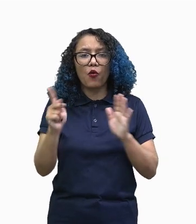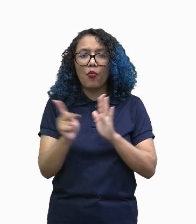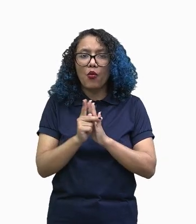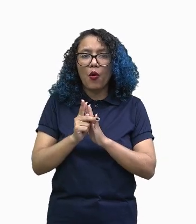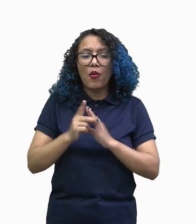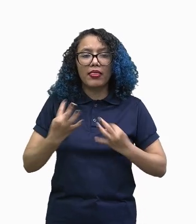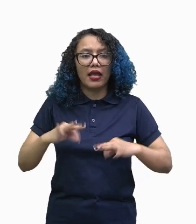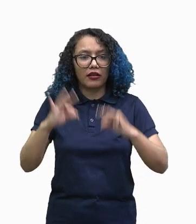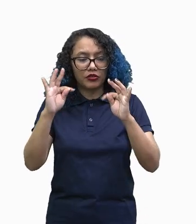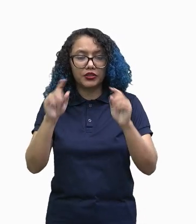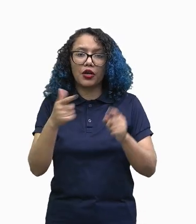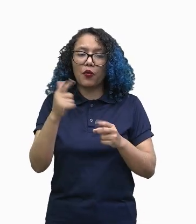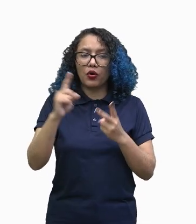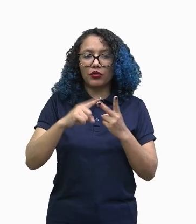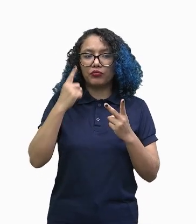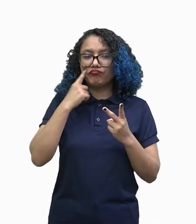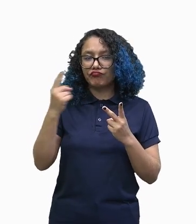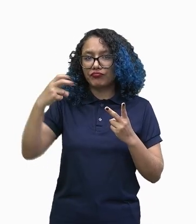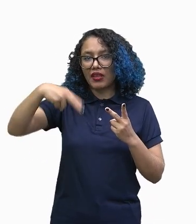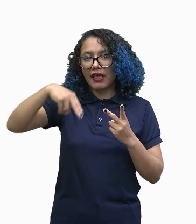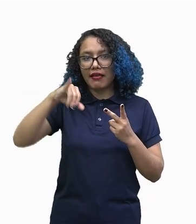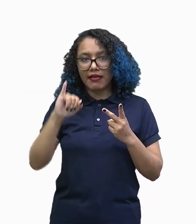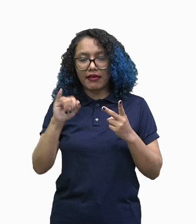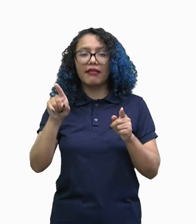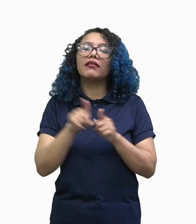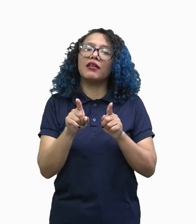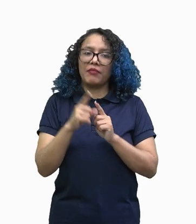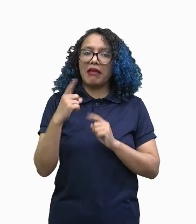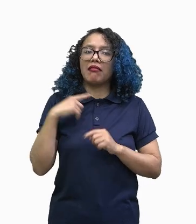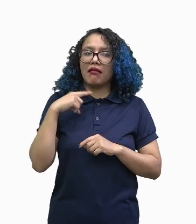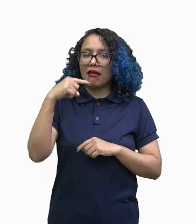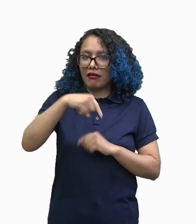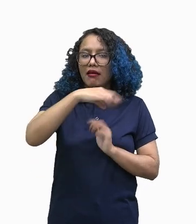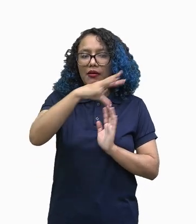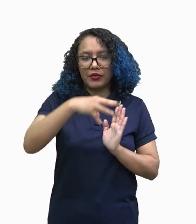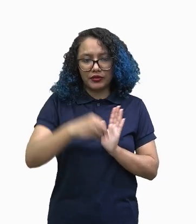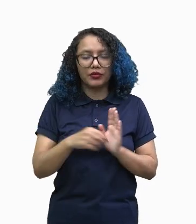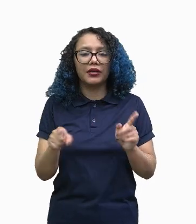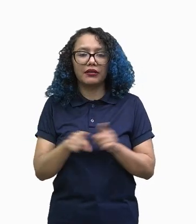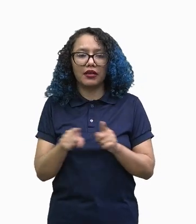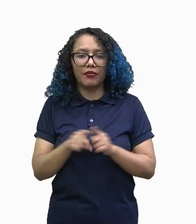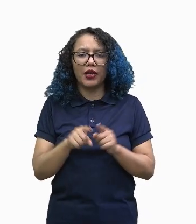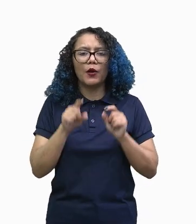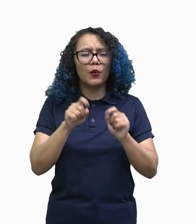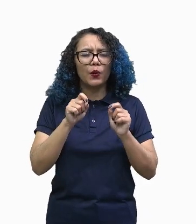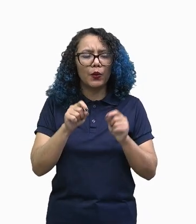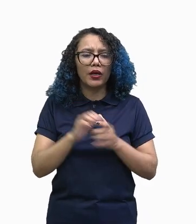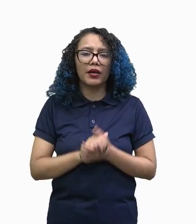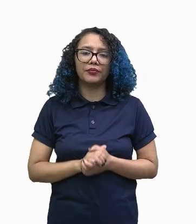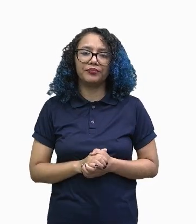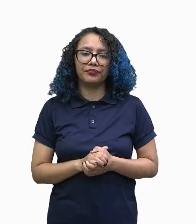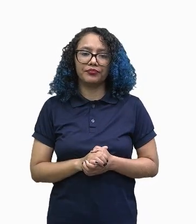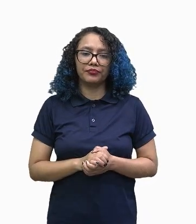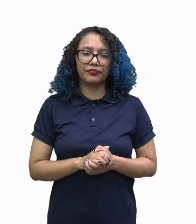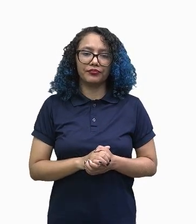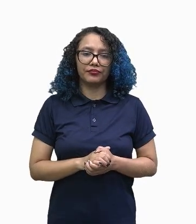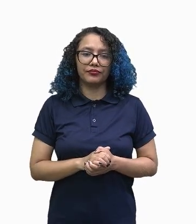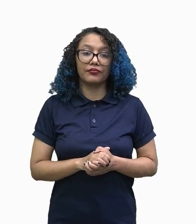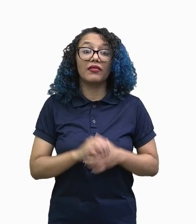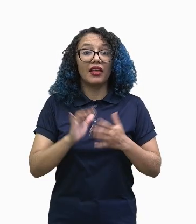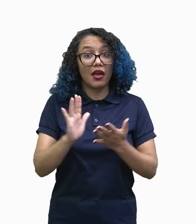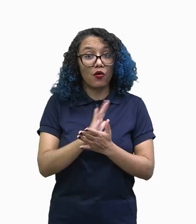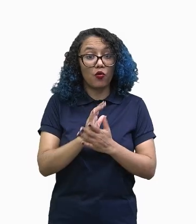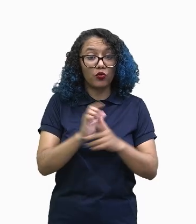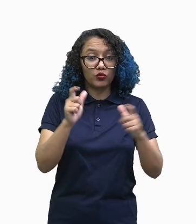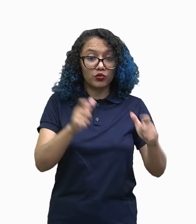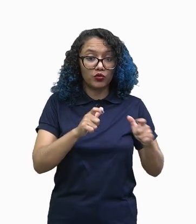níquel, também observado aqui, encontrado na Amazônia, né, e requerido como parte das reservas estratégicas